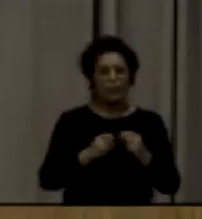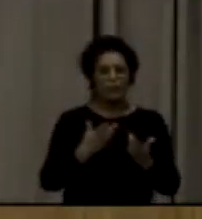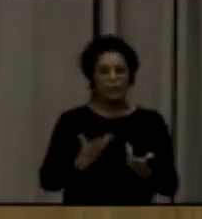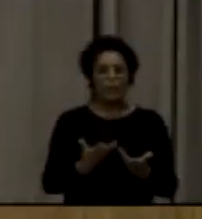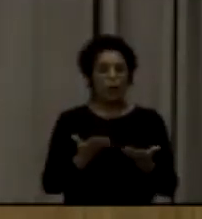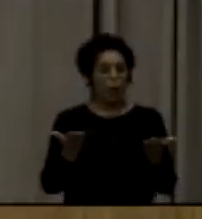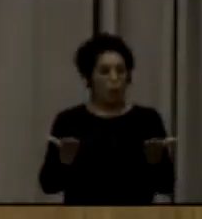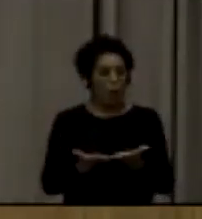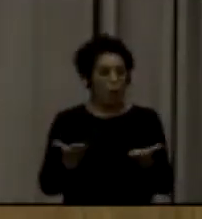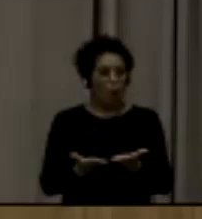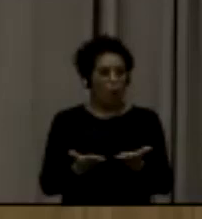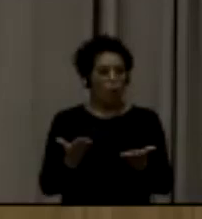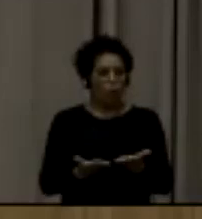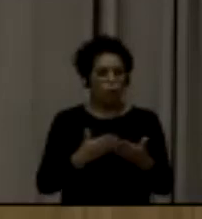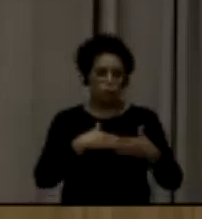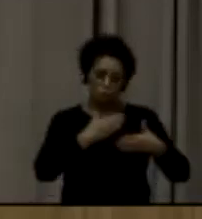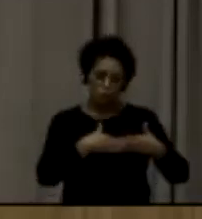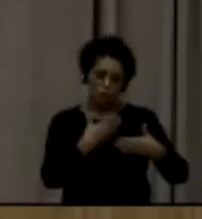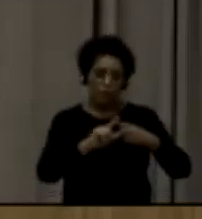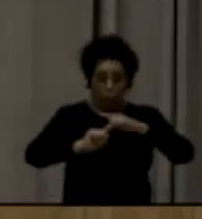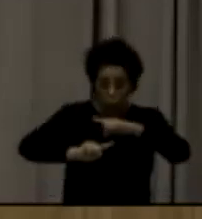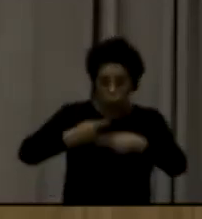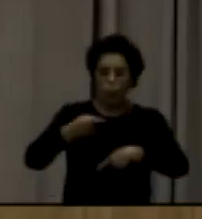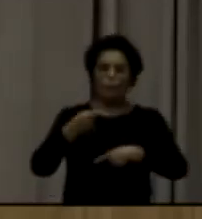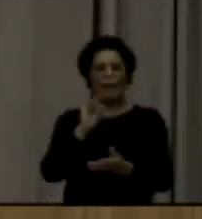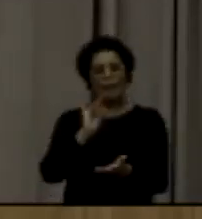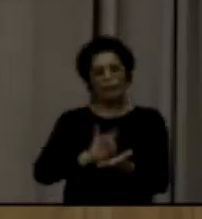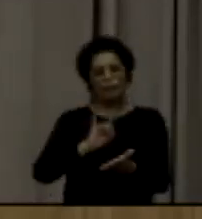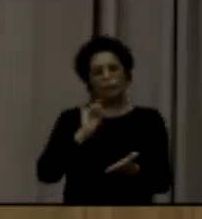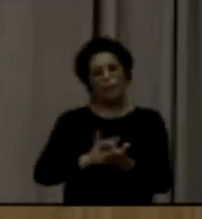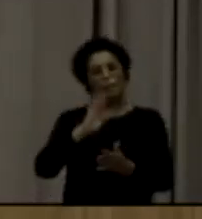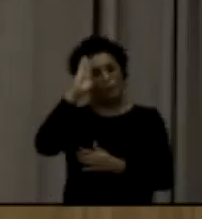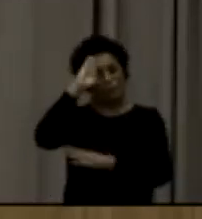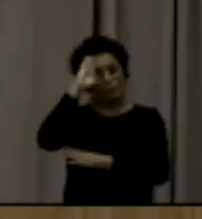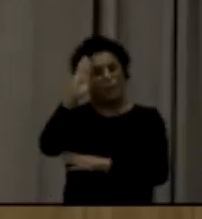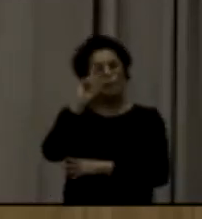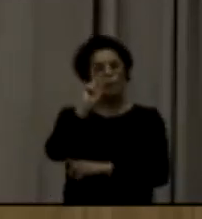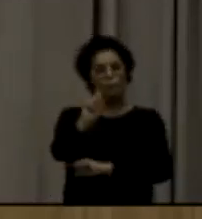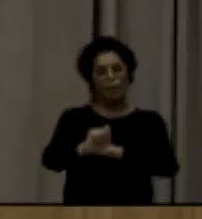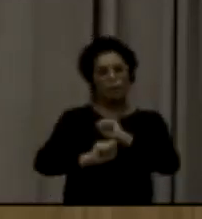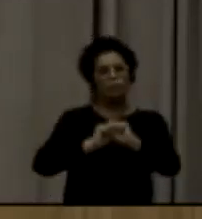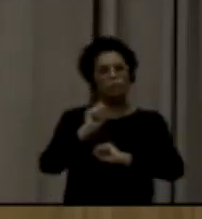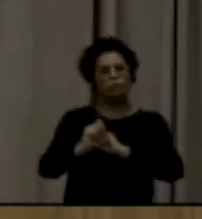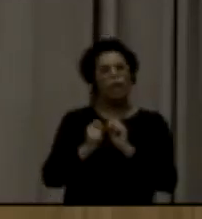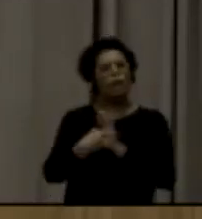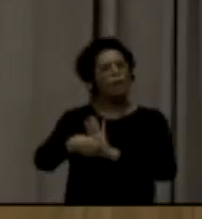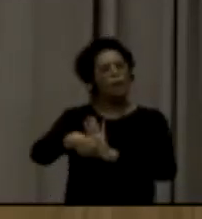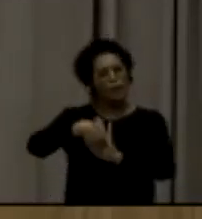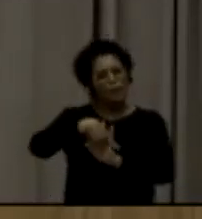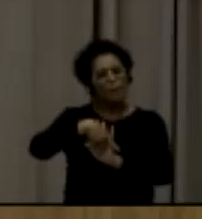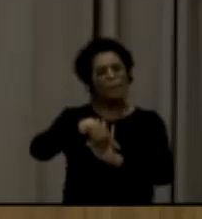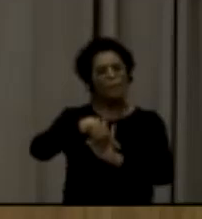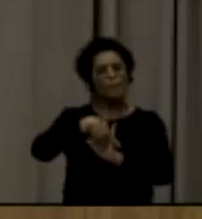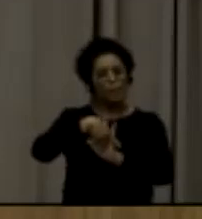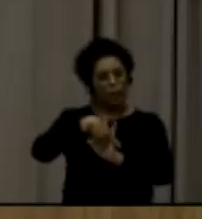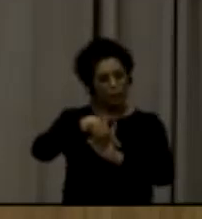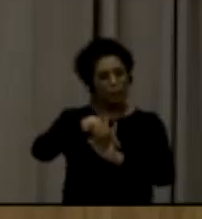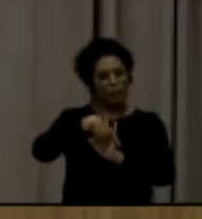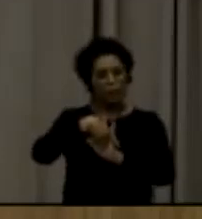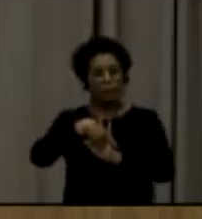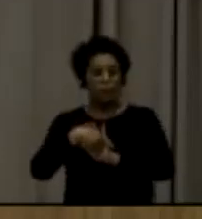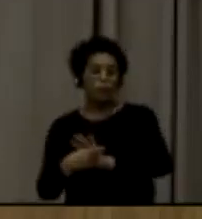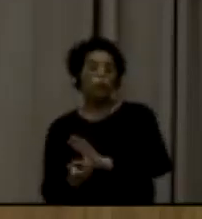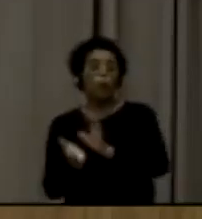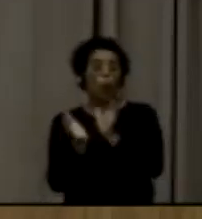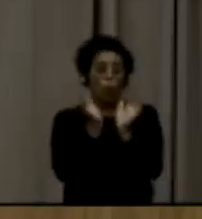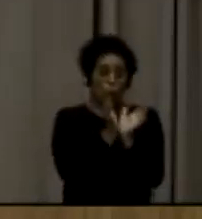que atualmente está sendo superada, inclusive pelo próprio nível de